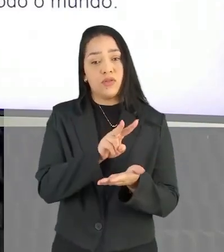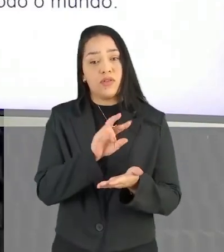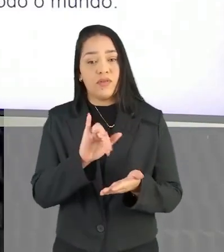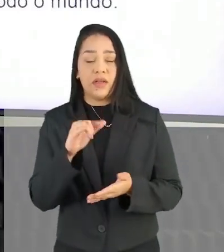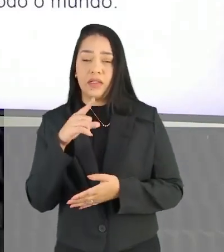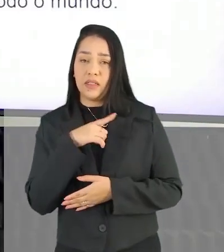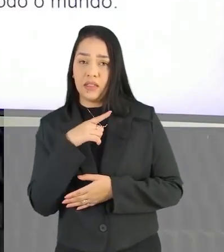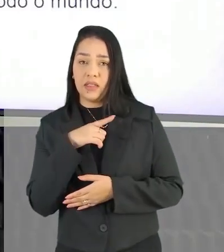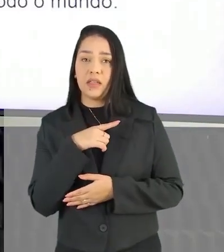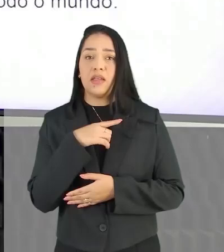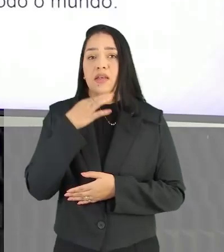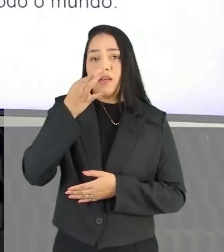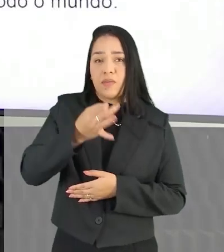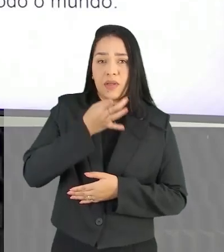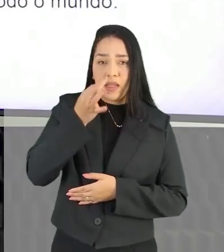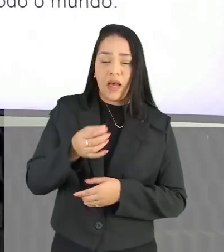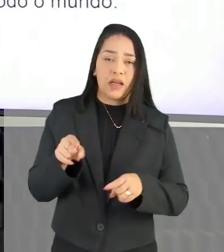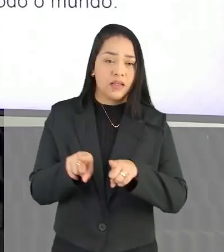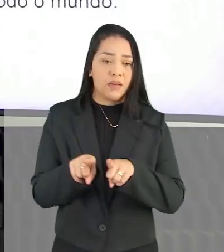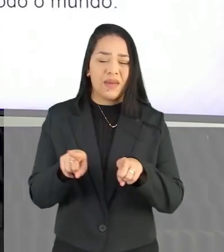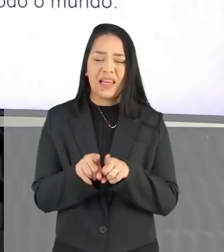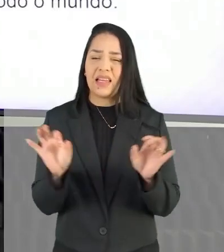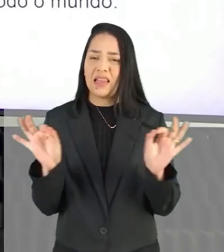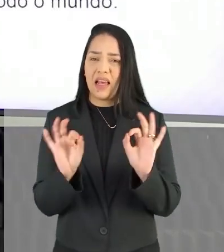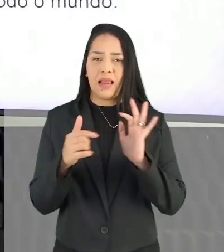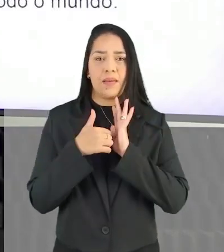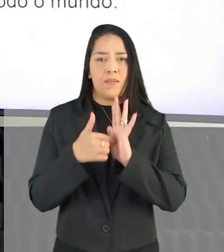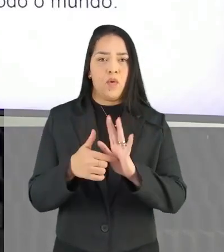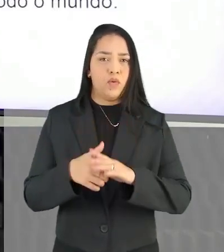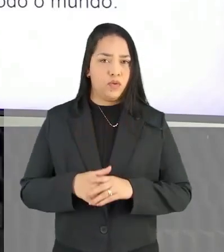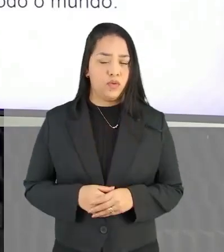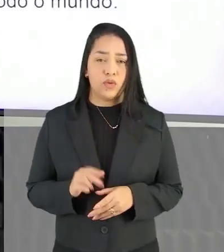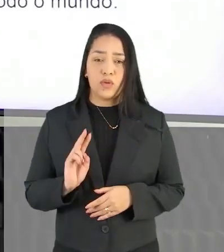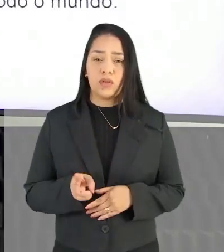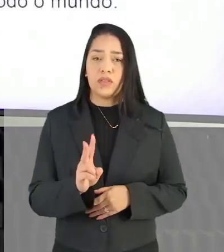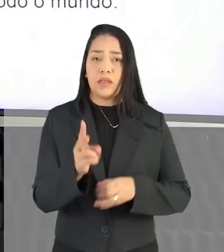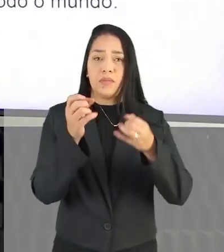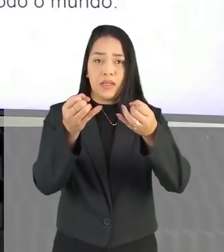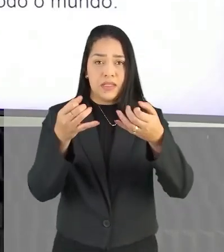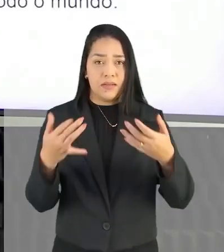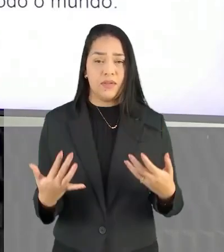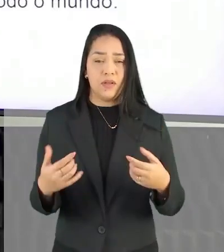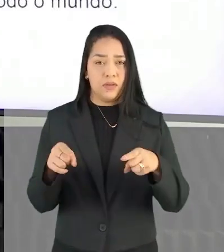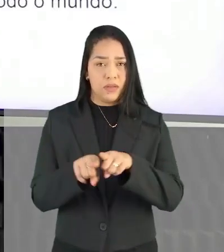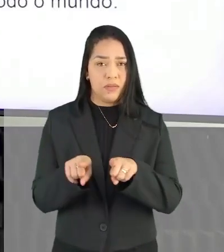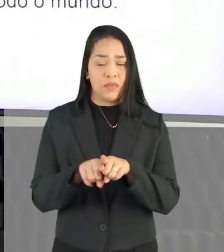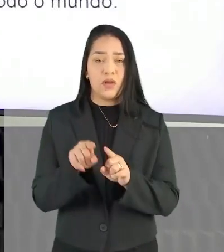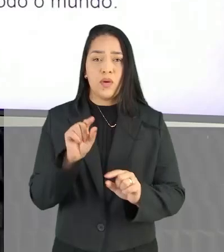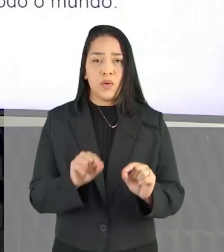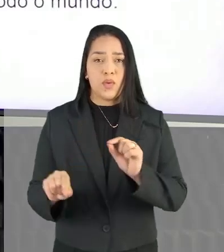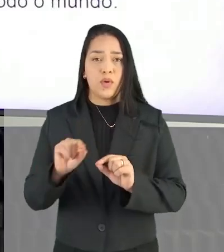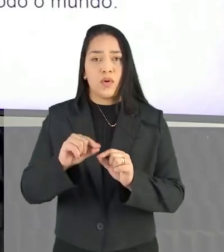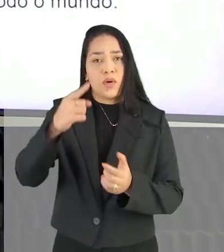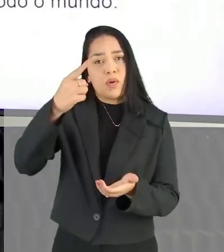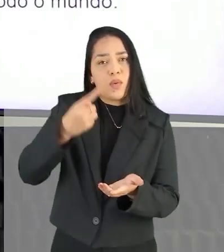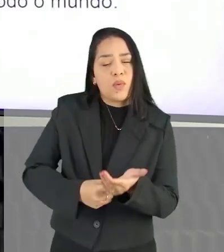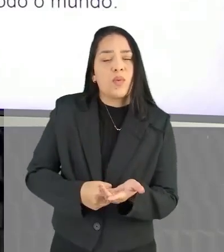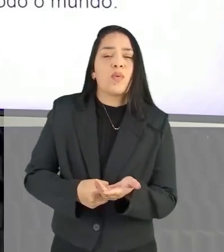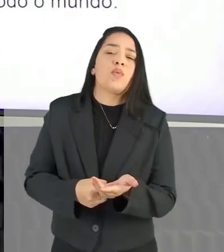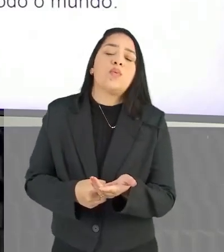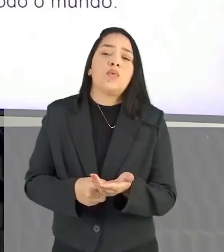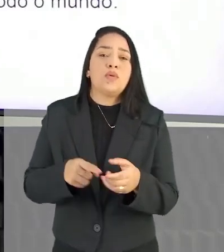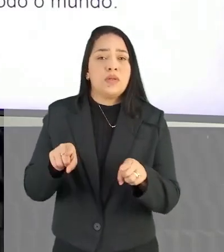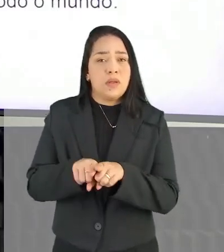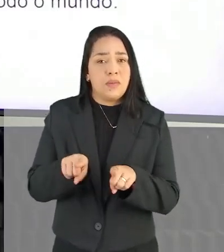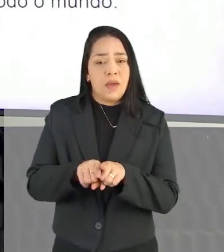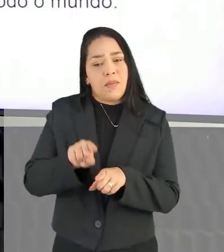tratar, do que ele vai argumentar, e nada é posto gratuitamente, né? Eu sempre enfatizo, costumo falar que numa conjunção, às